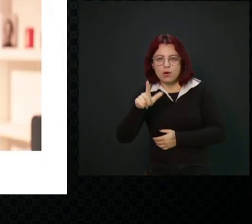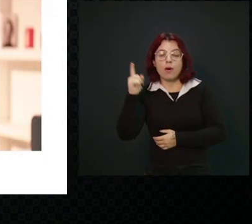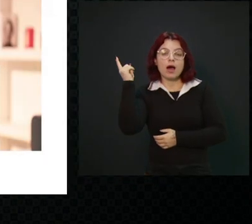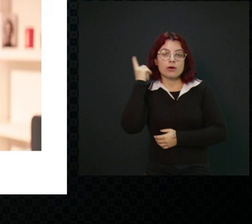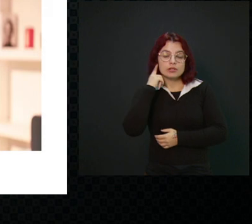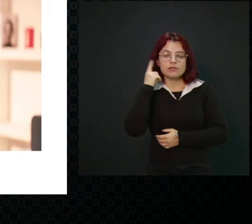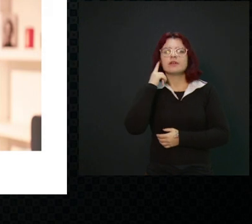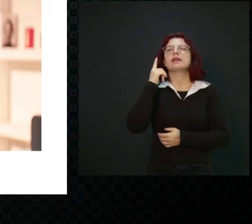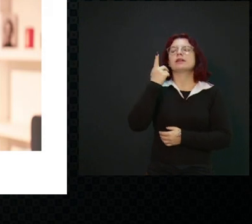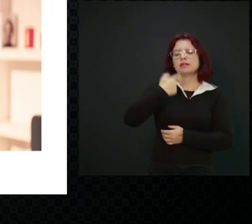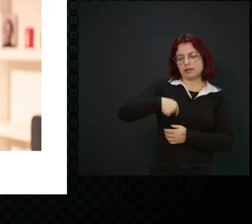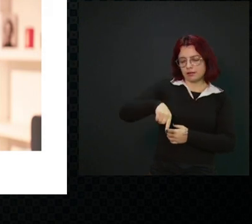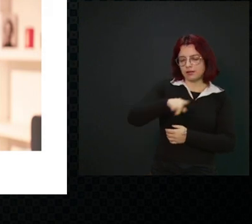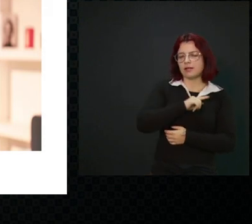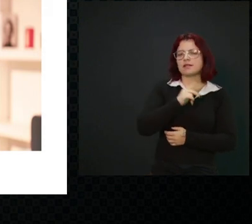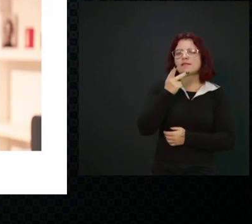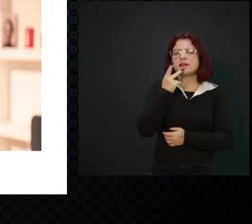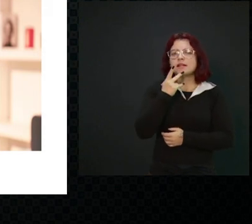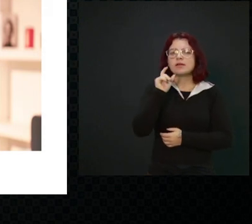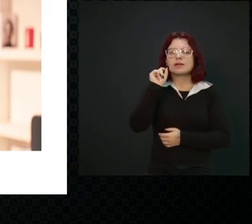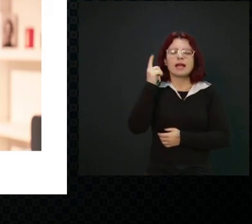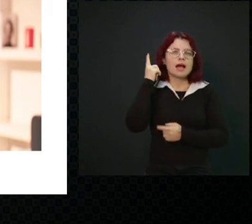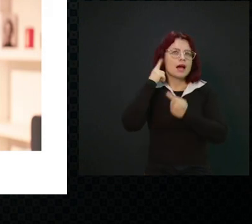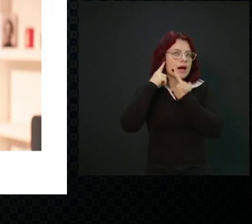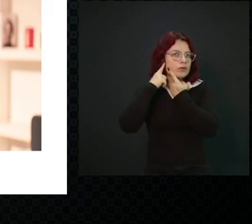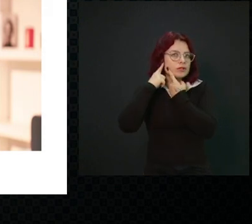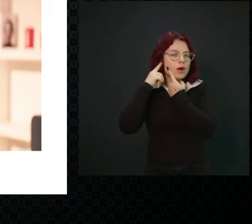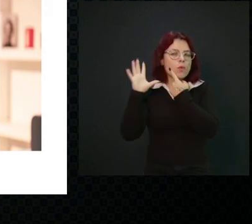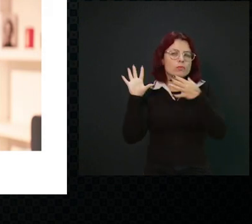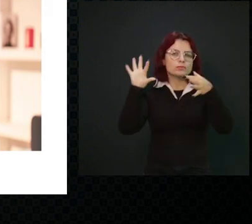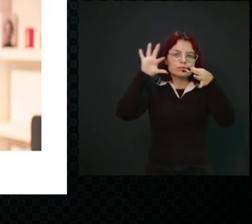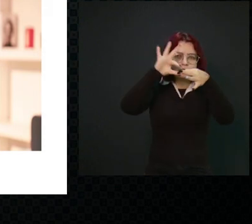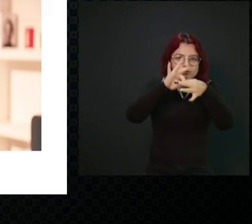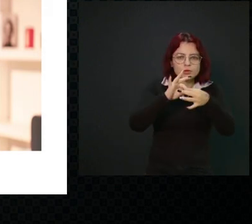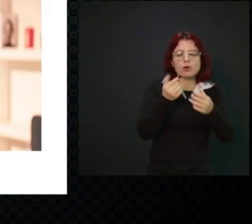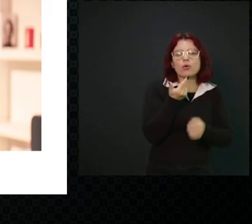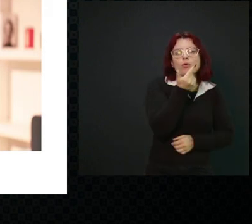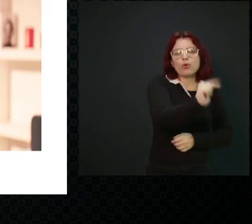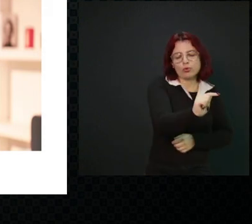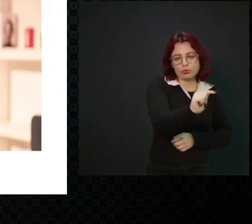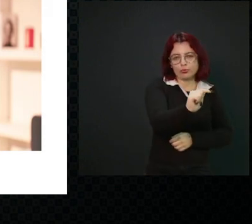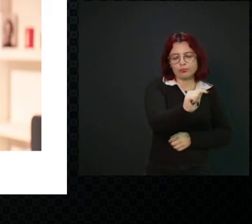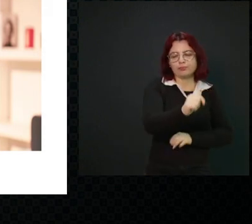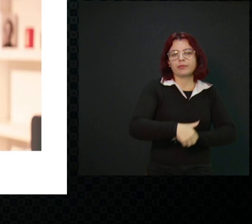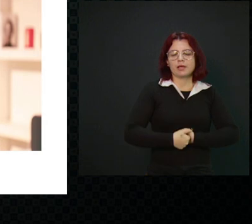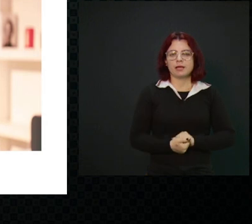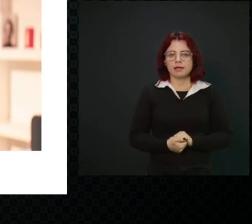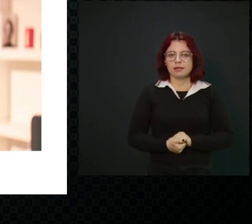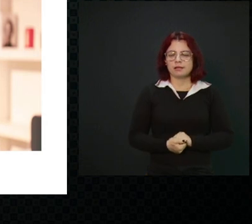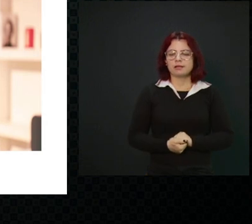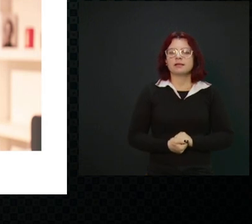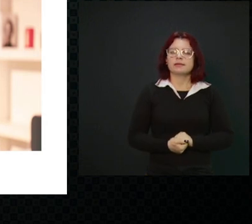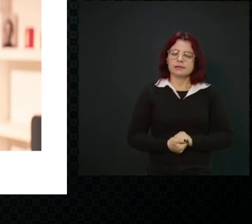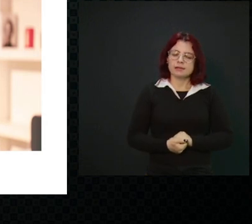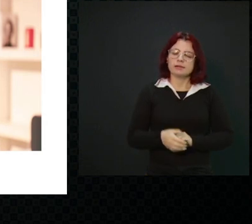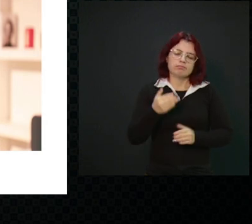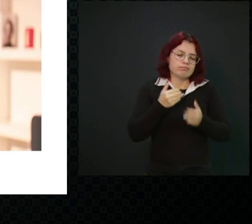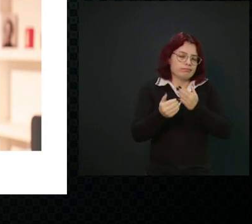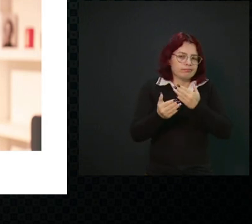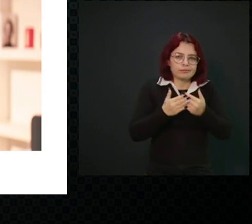vai ser aquele que vai ter a audição associado a mais um comprometimento. E a mesma coisa, seja